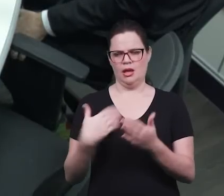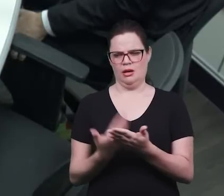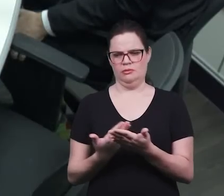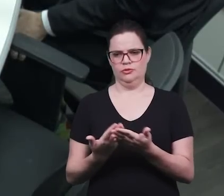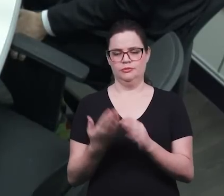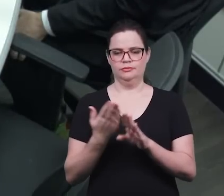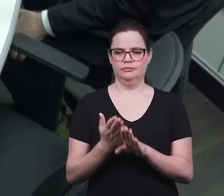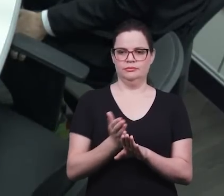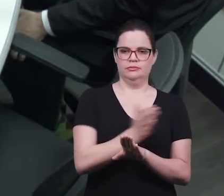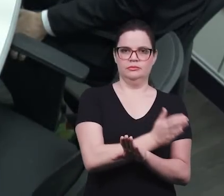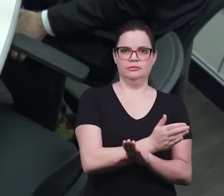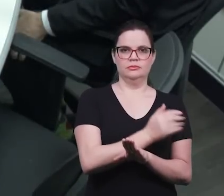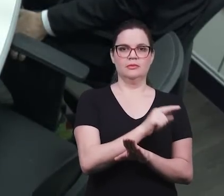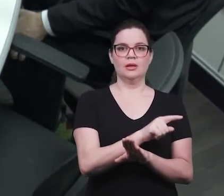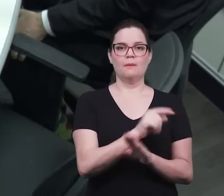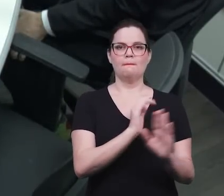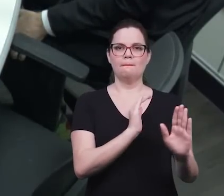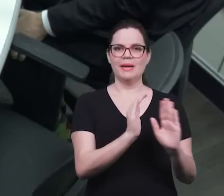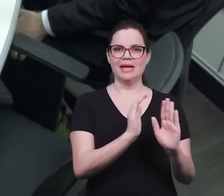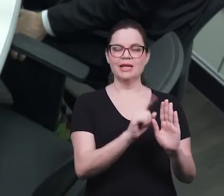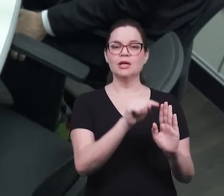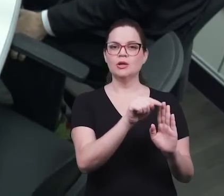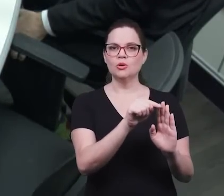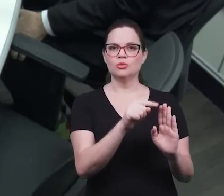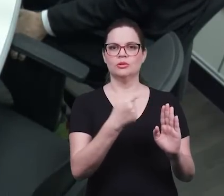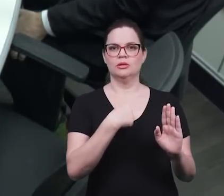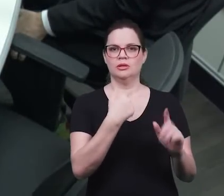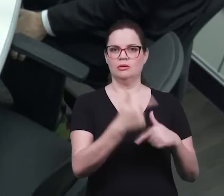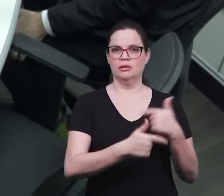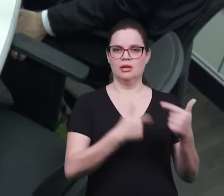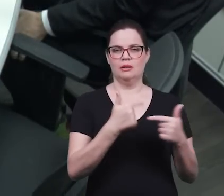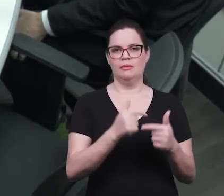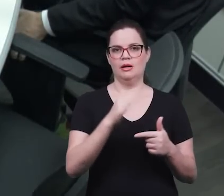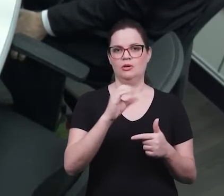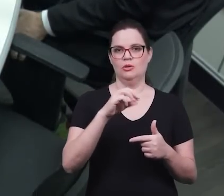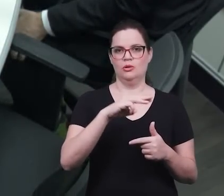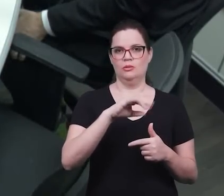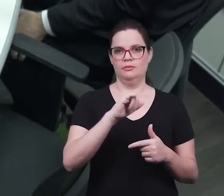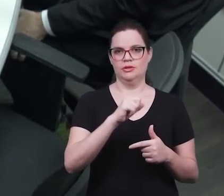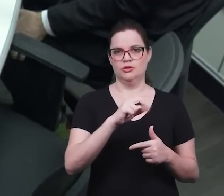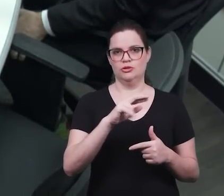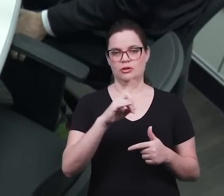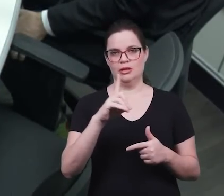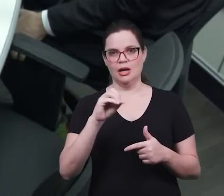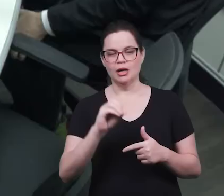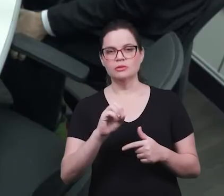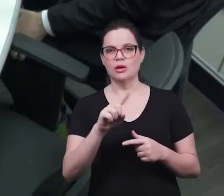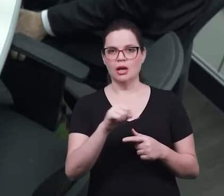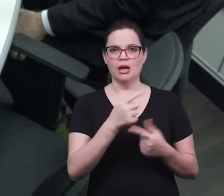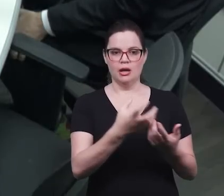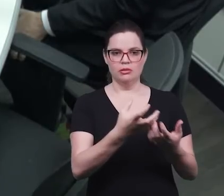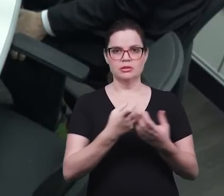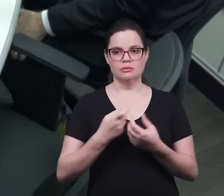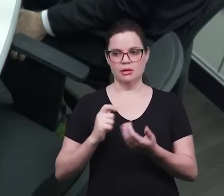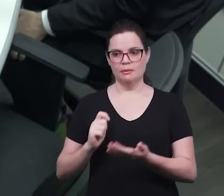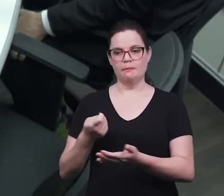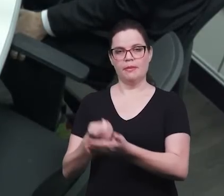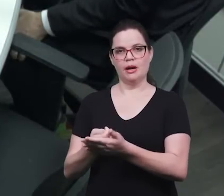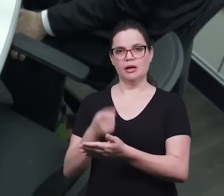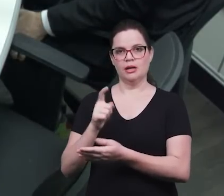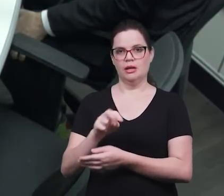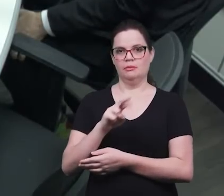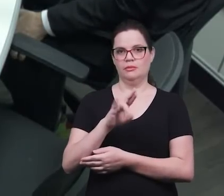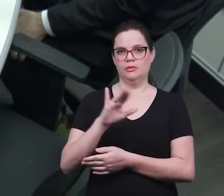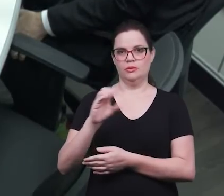cargo comissionado não entrou no INSS. Eu queria uma orientação, pois recolhi para o Rio Previdências, mas